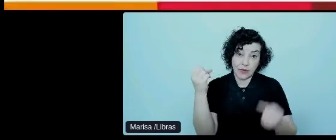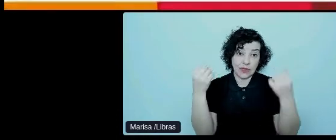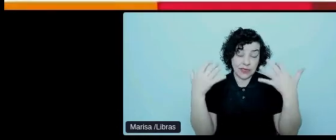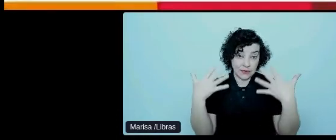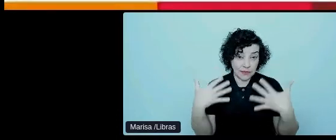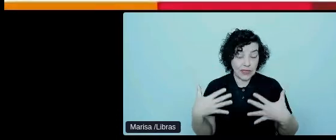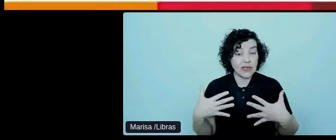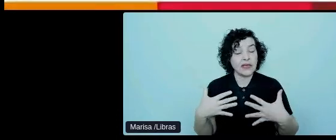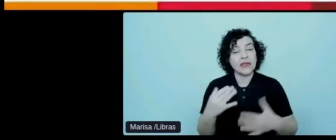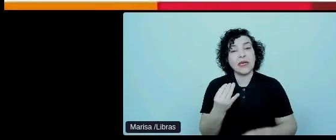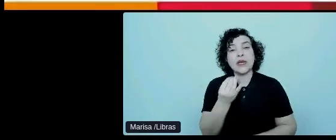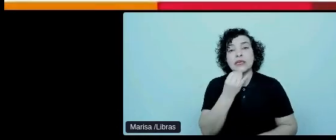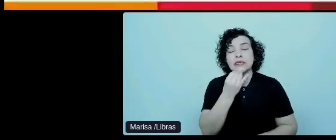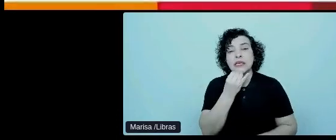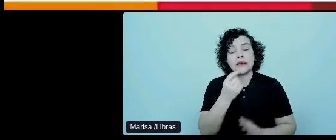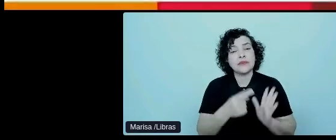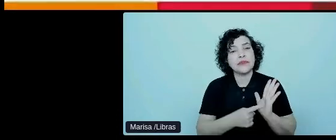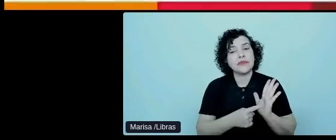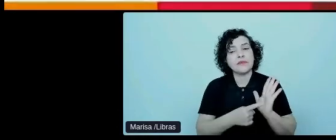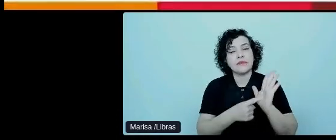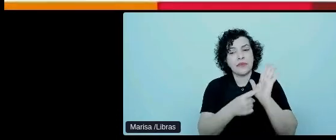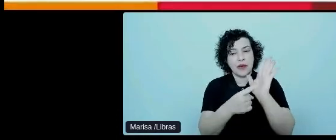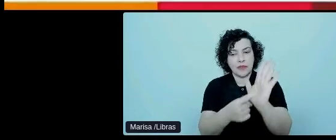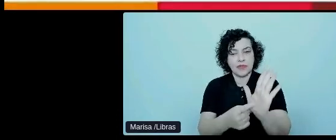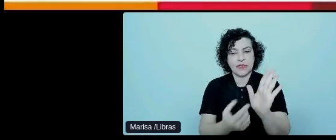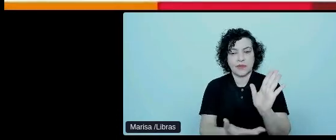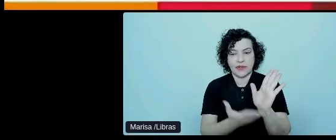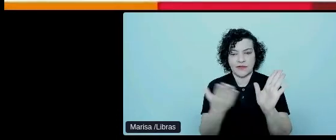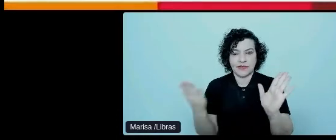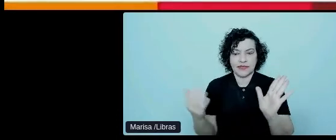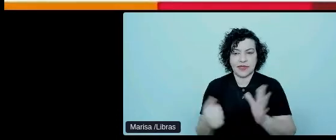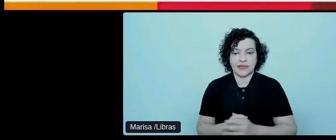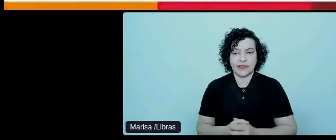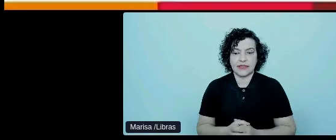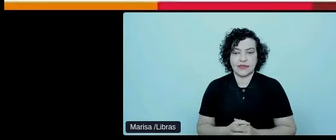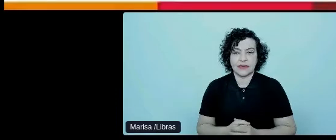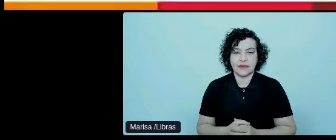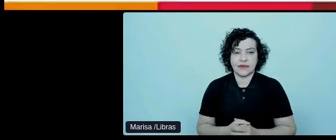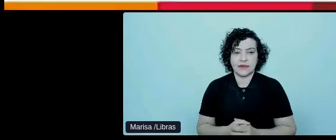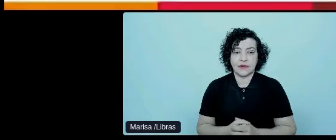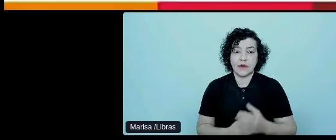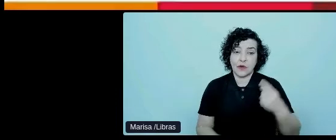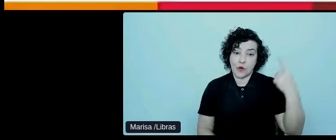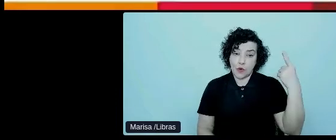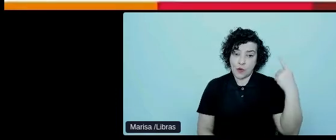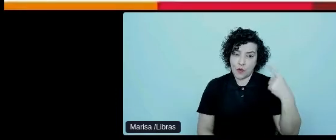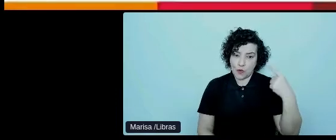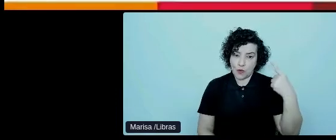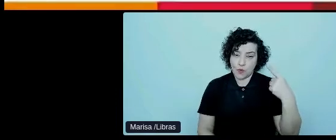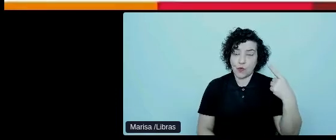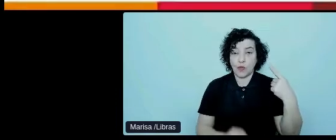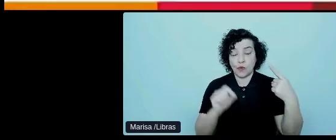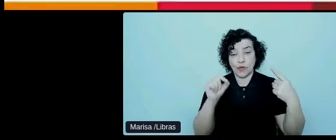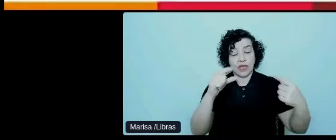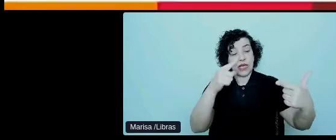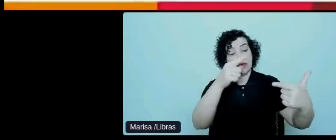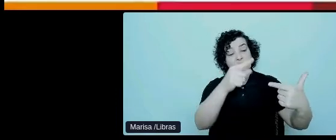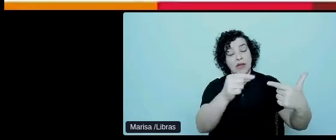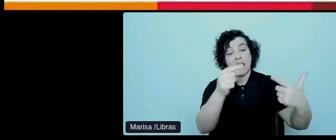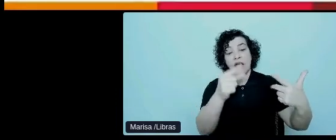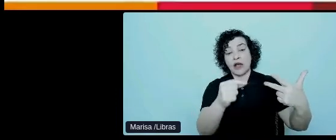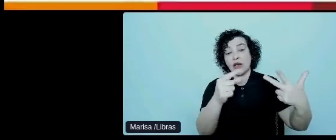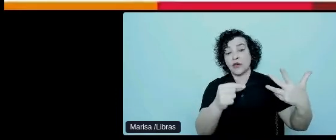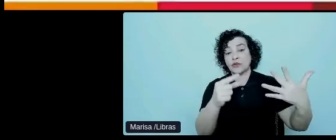trouxe alguns exemplos aqui só para mostrar como é que ela era. Diretriz 1, fornecer alternativas equivalentes